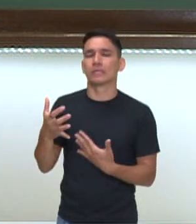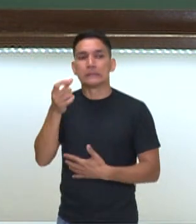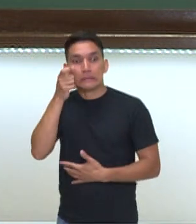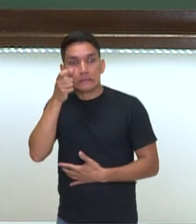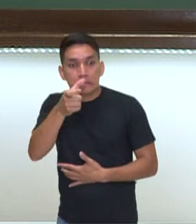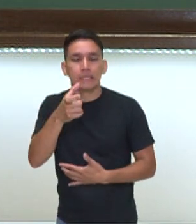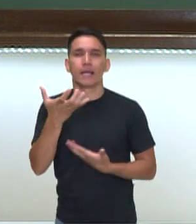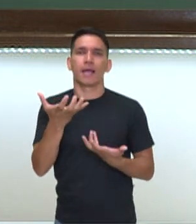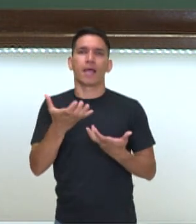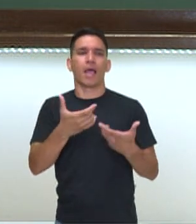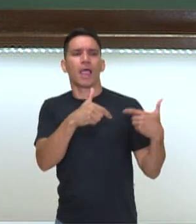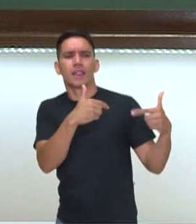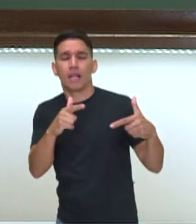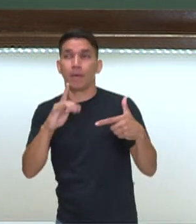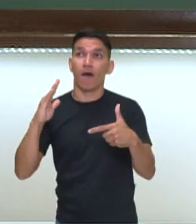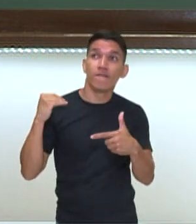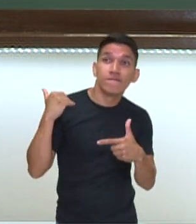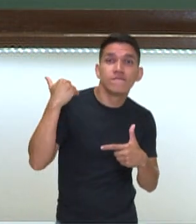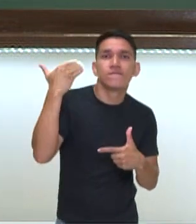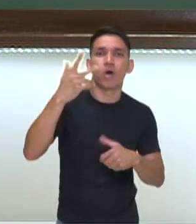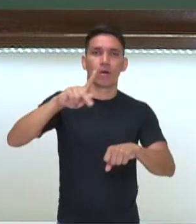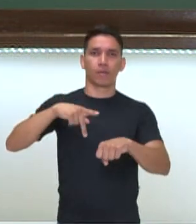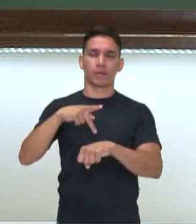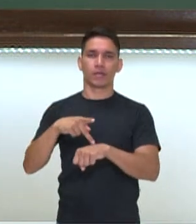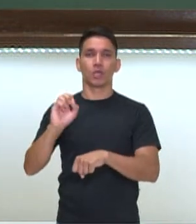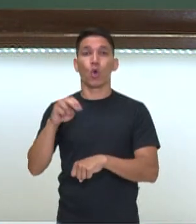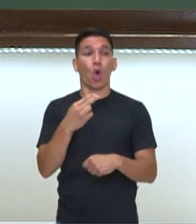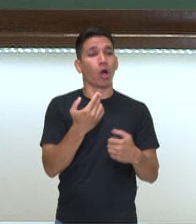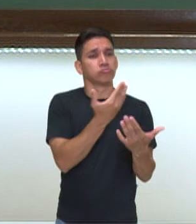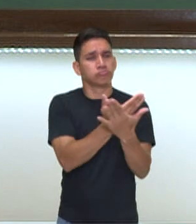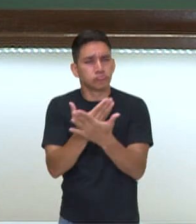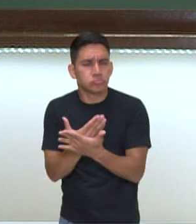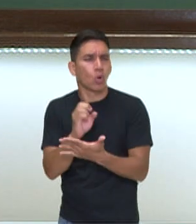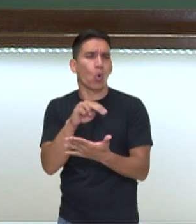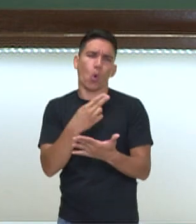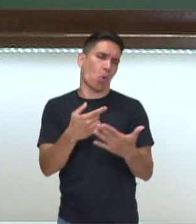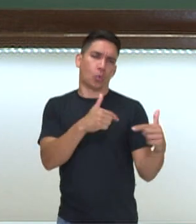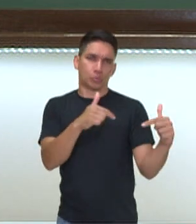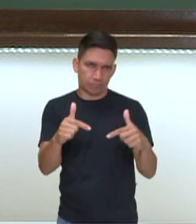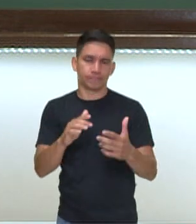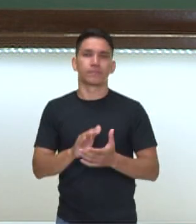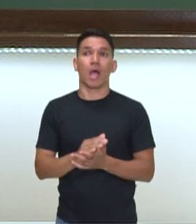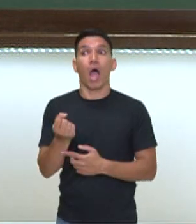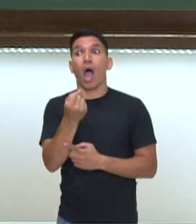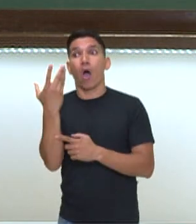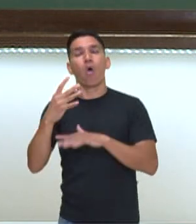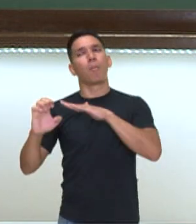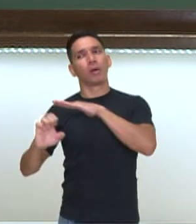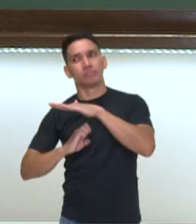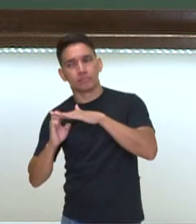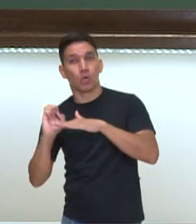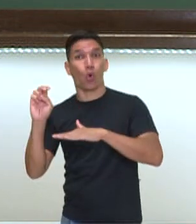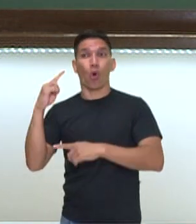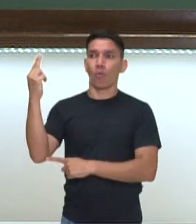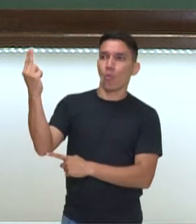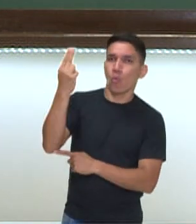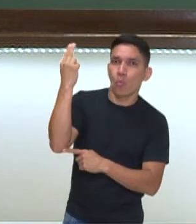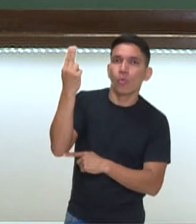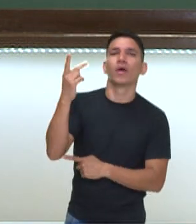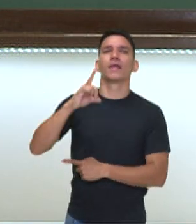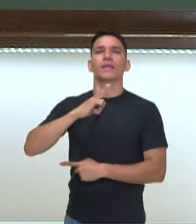ou um trabalho fora do país, as universidades e algumas empresas estão pedindo um certificado